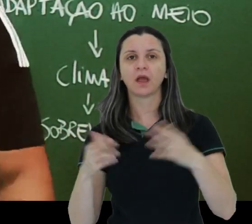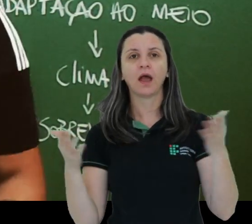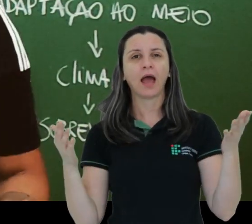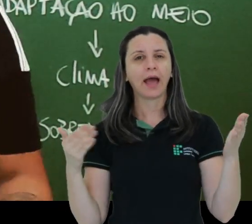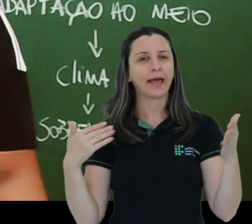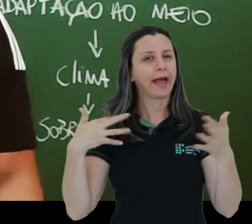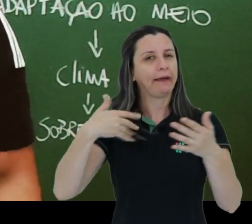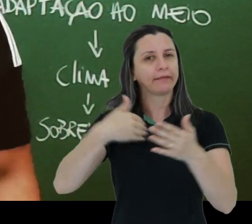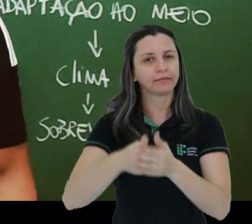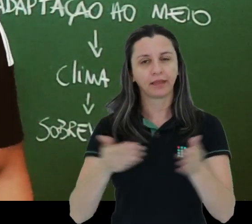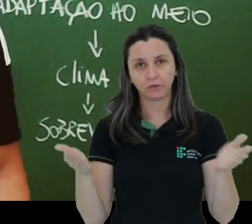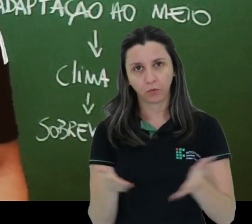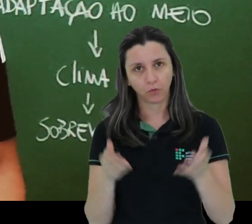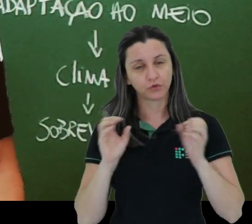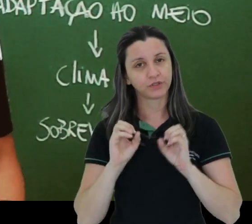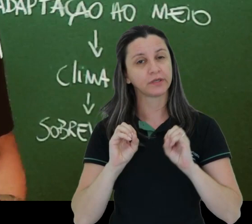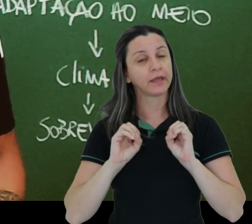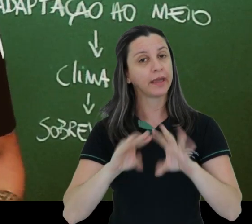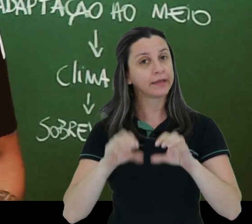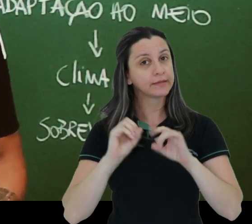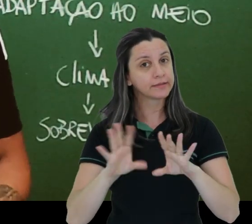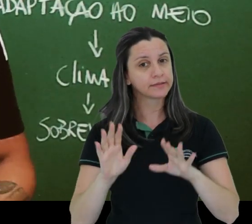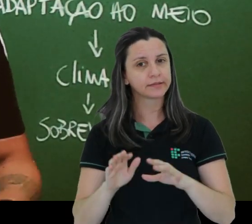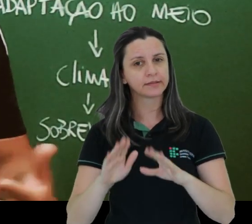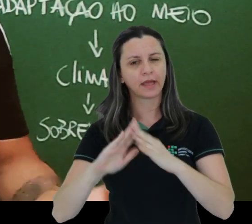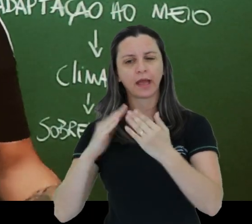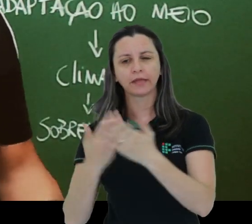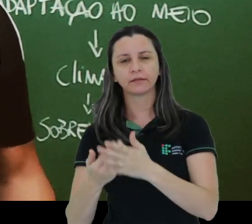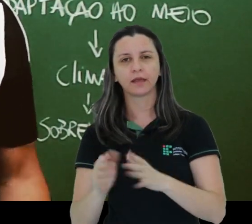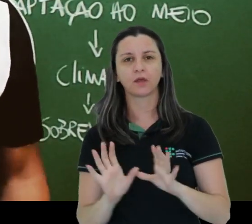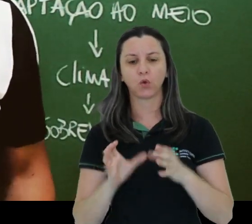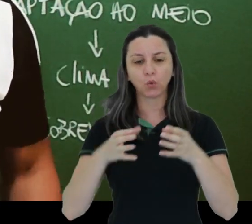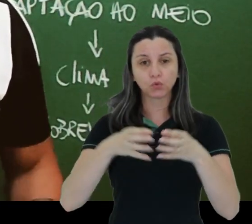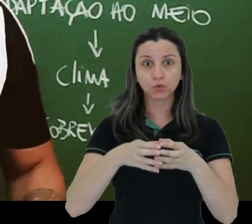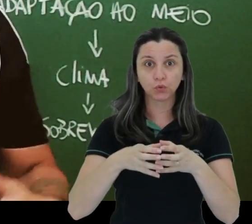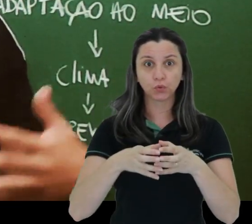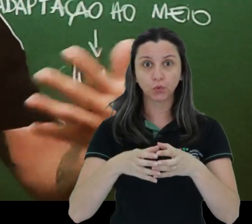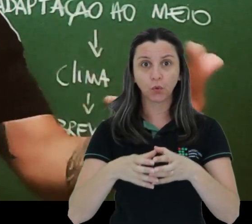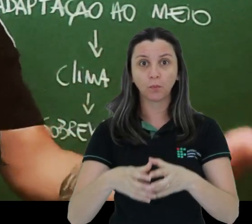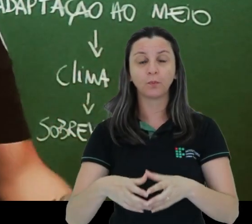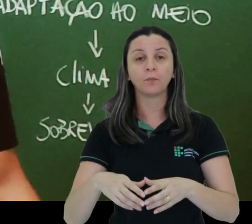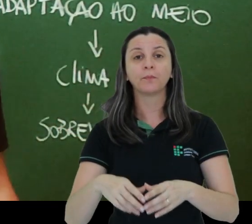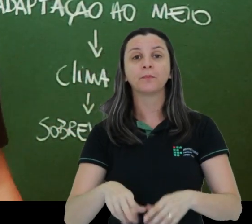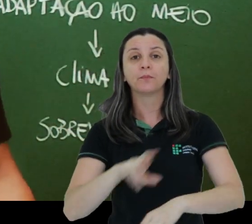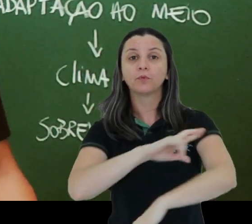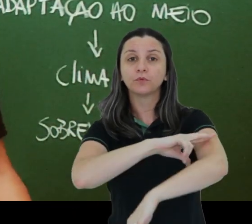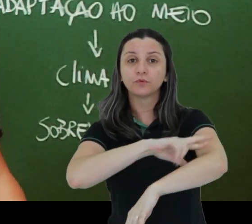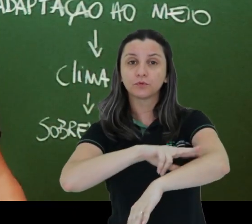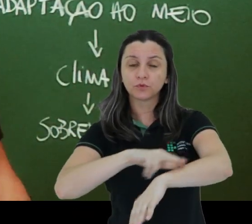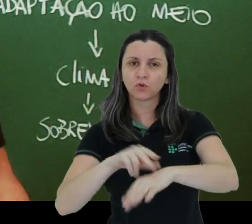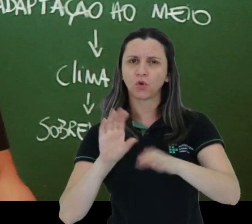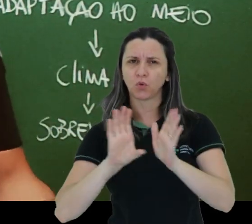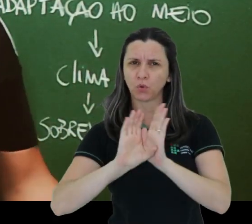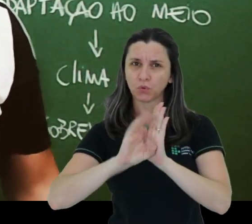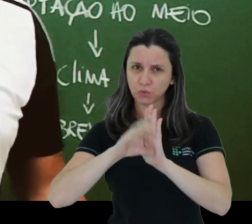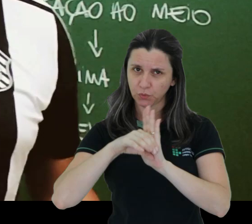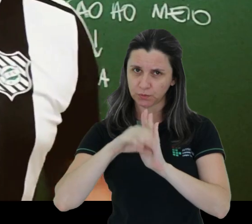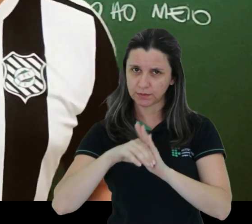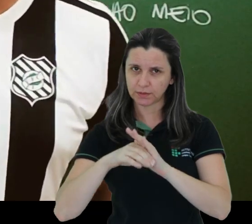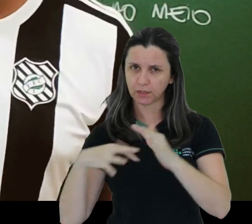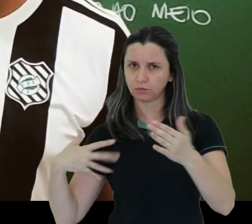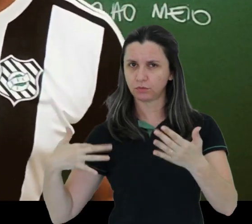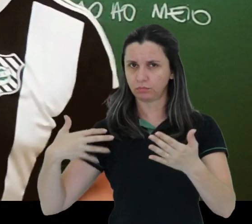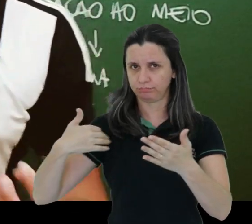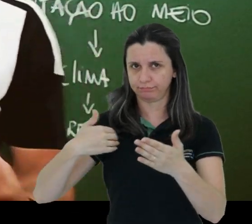grande parte das escolas aí, os grupos étnicos, a raça, né? Conceitos